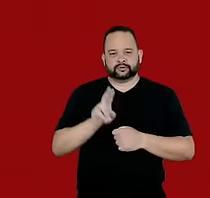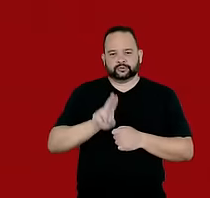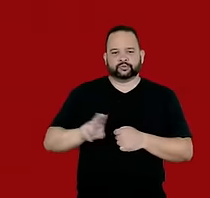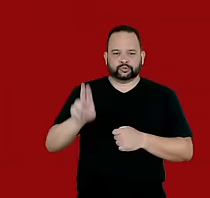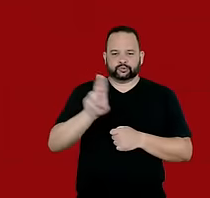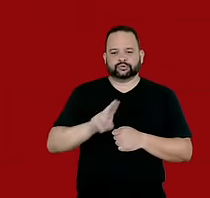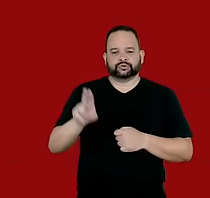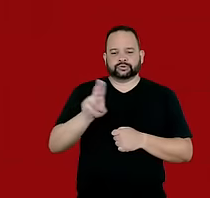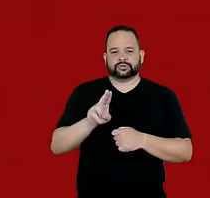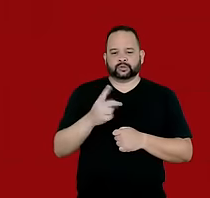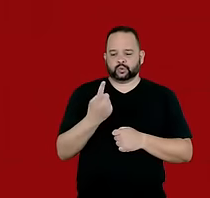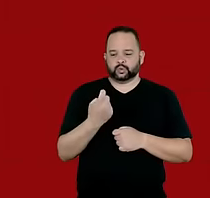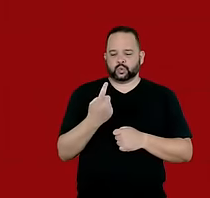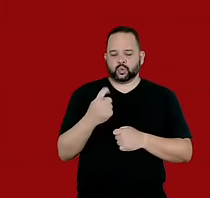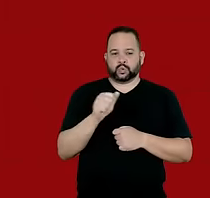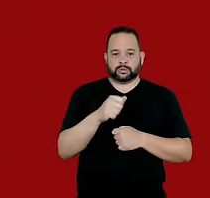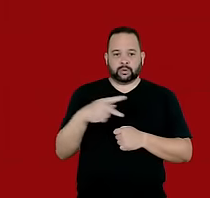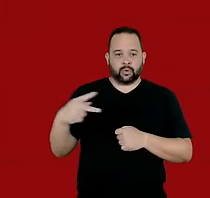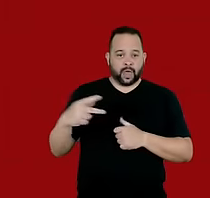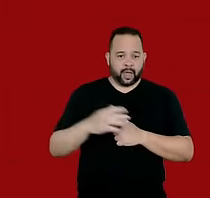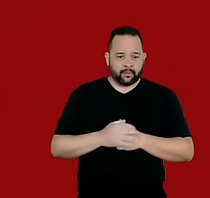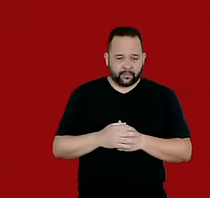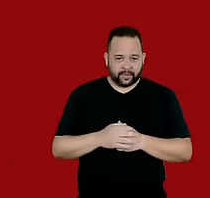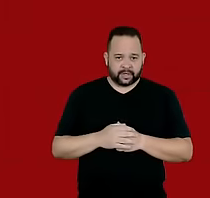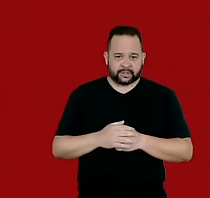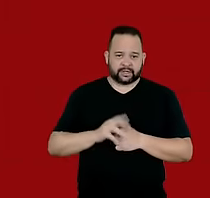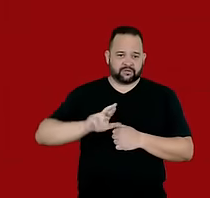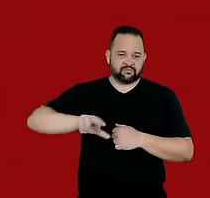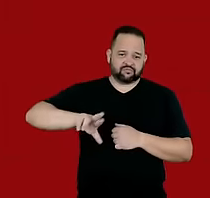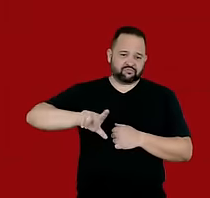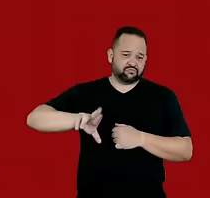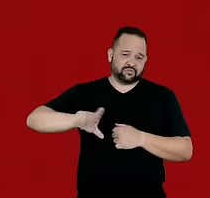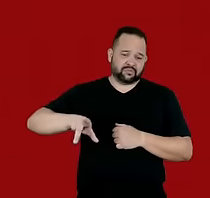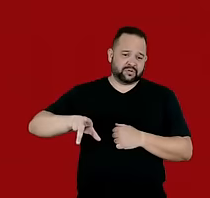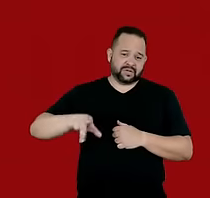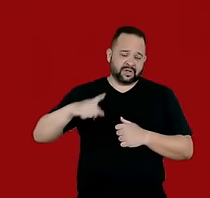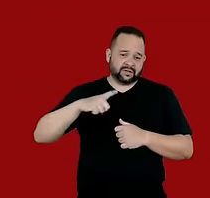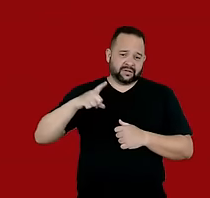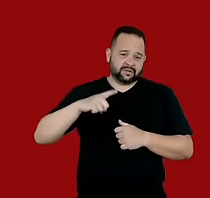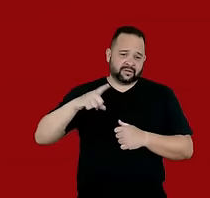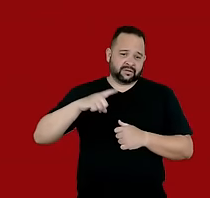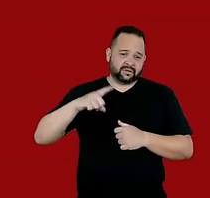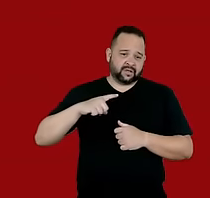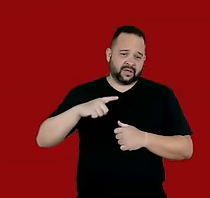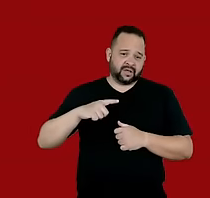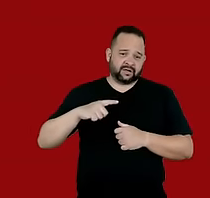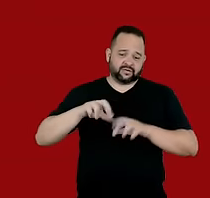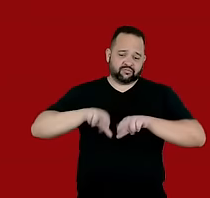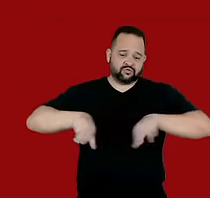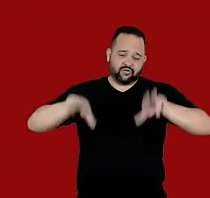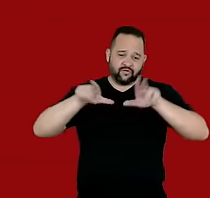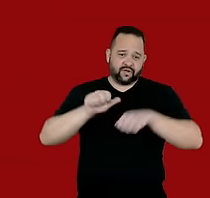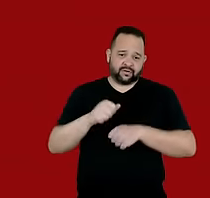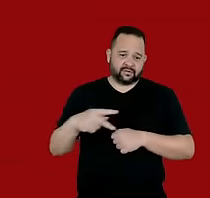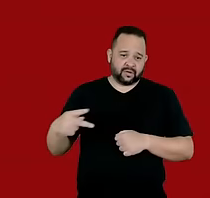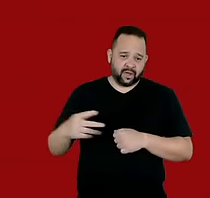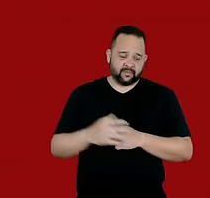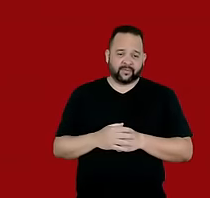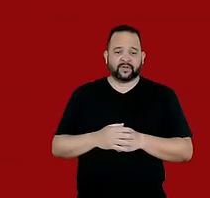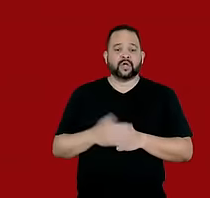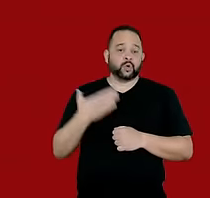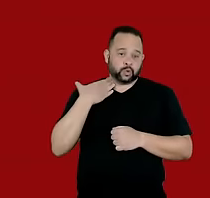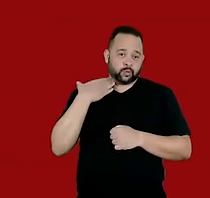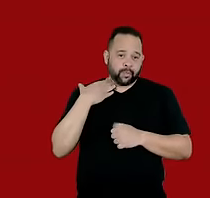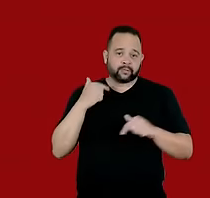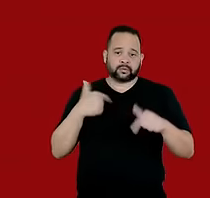então você vai não vai mais precisar de ter vários eh veículos de entrada você vai poder ter canais agregadores E aí os bancos estão trabalhando da